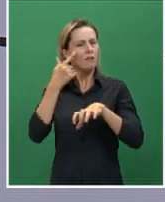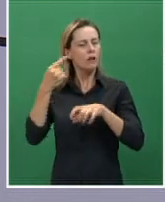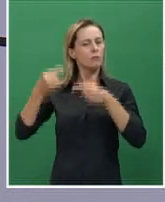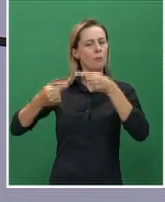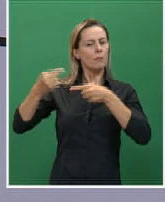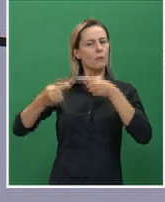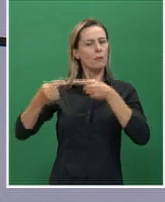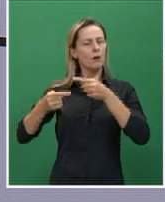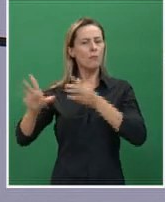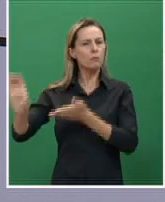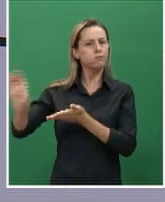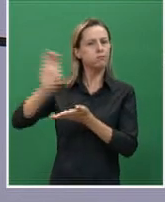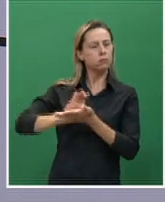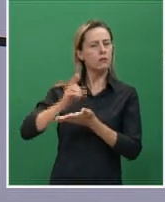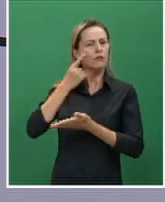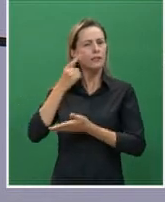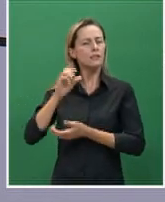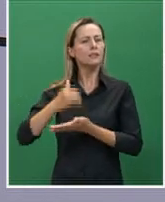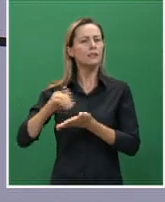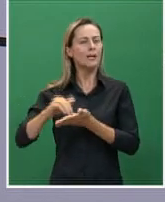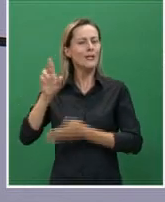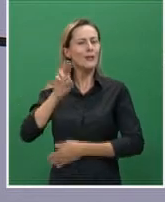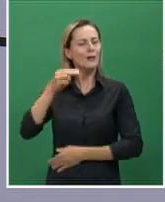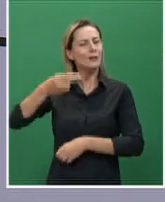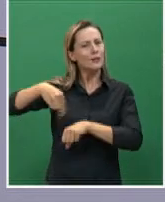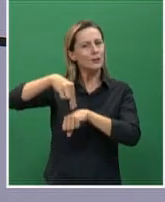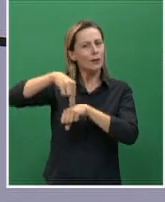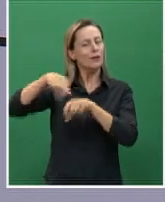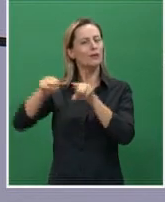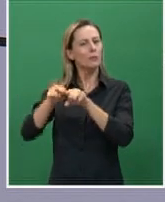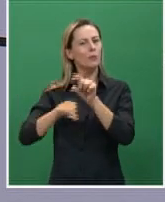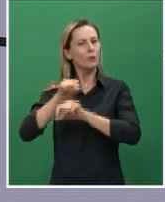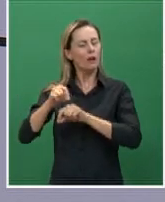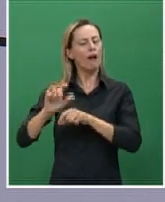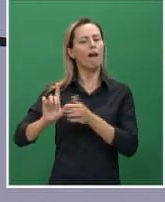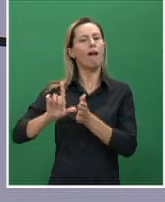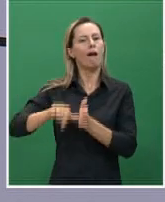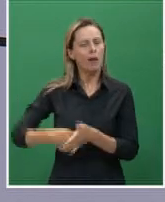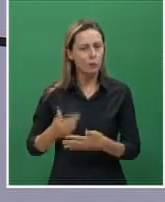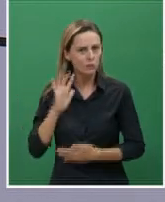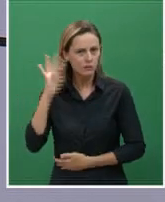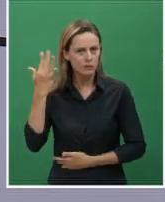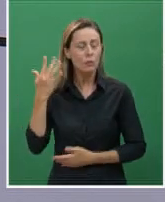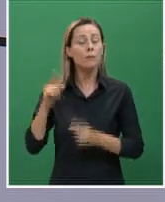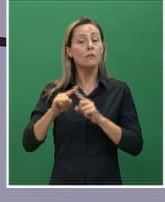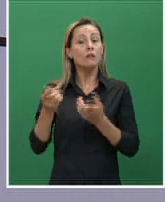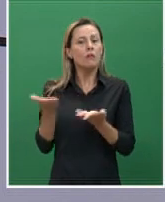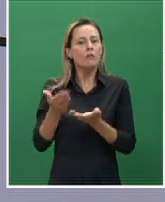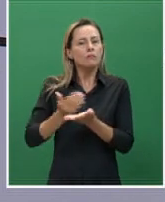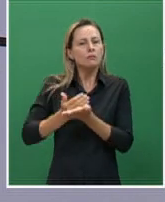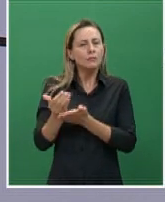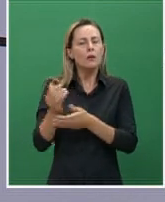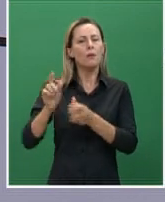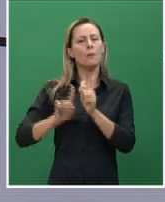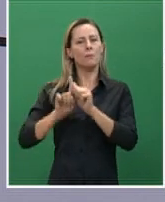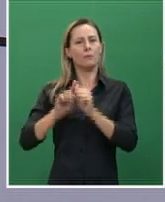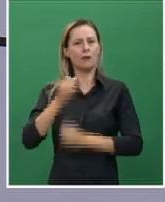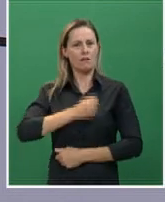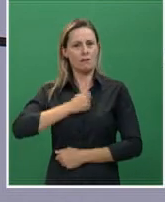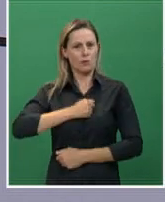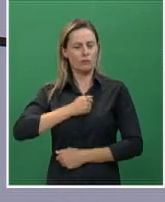Houve várias vezes troca de secretário Nacional troca de Ministro e que acabou atrasando e conseguimos agora no mês de agosto a